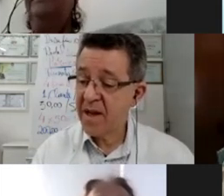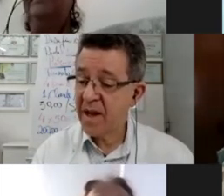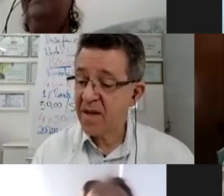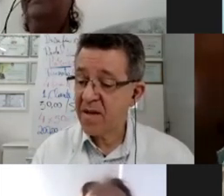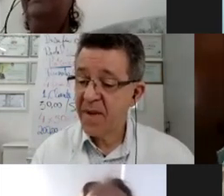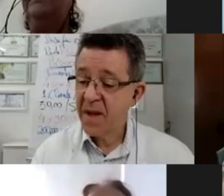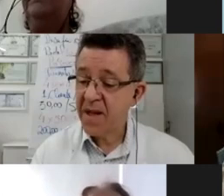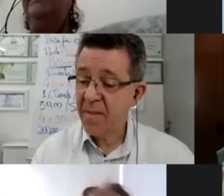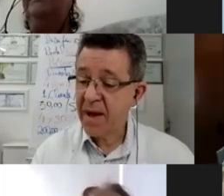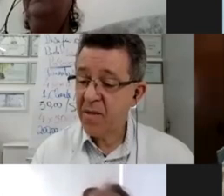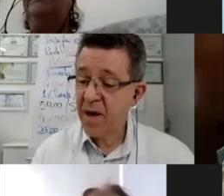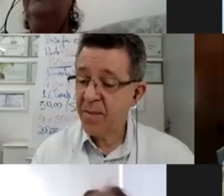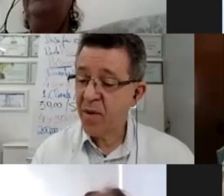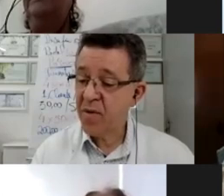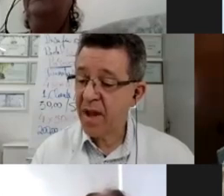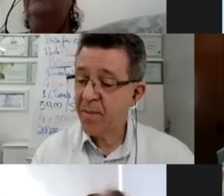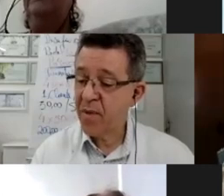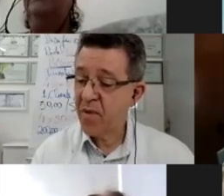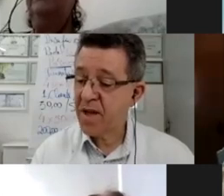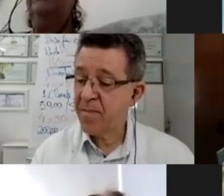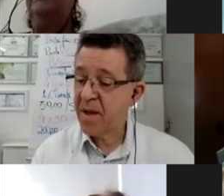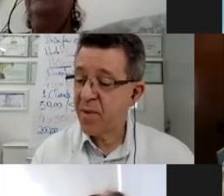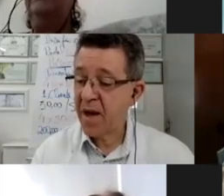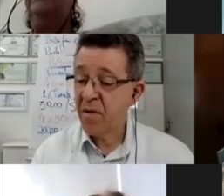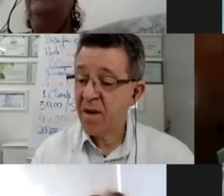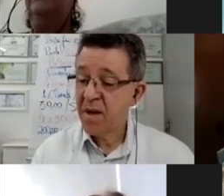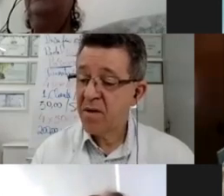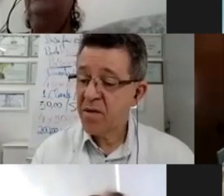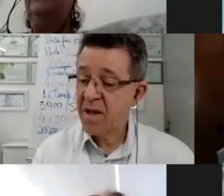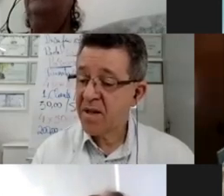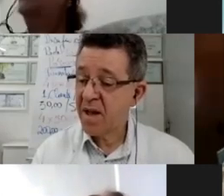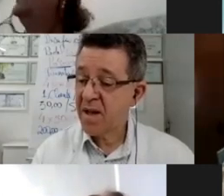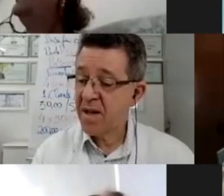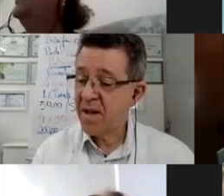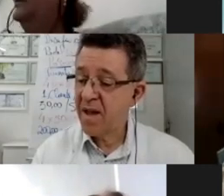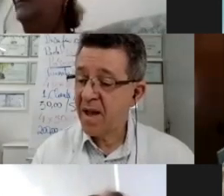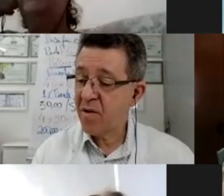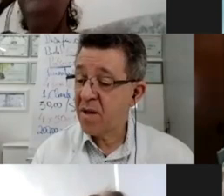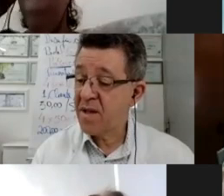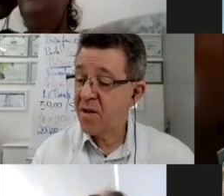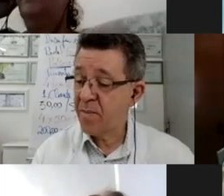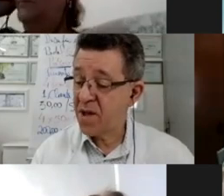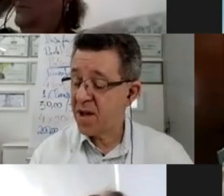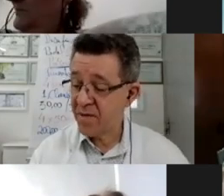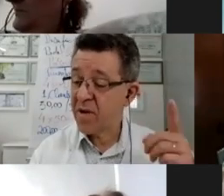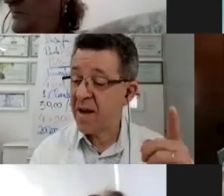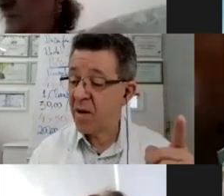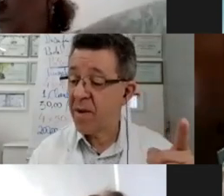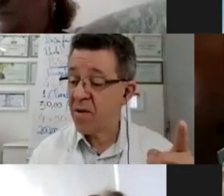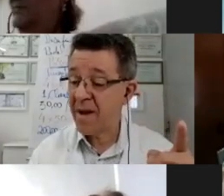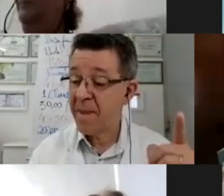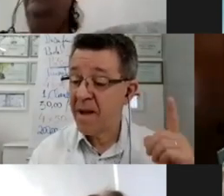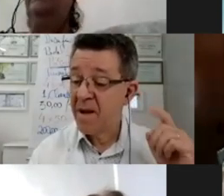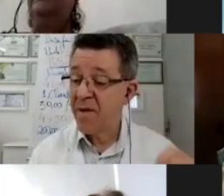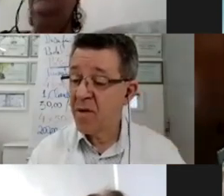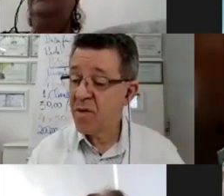atendi clientes. Trabalho há pouco tempo com terapia podal. E os clientes que atendi, dei a cortesia do PG, foi o que ela